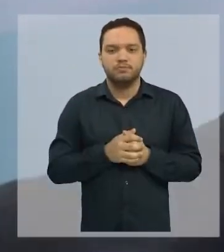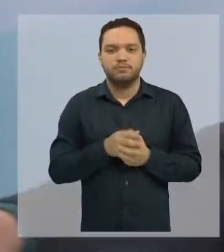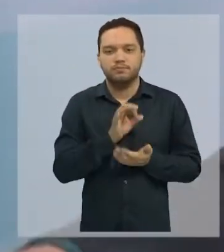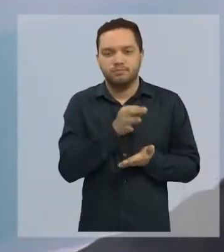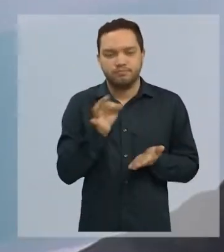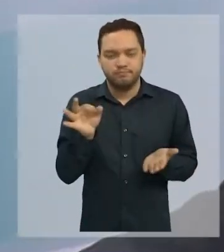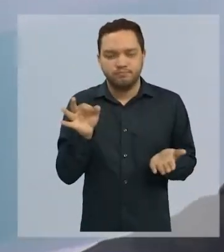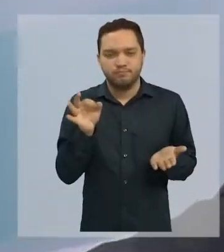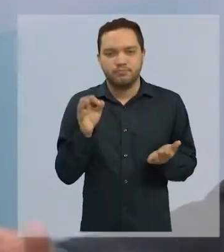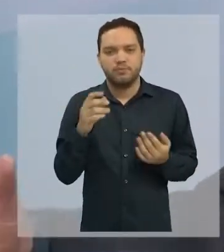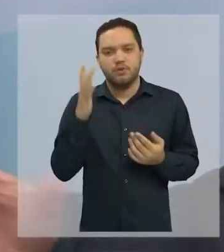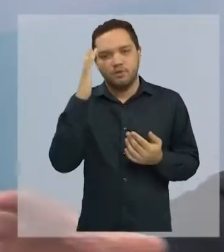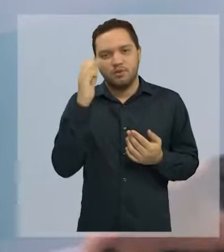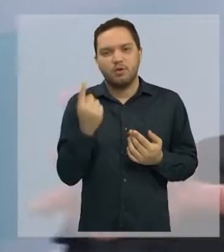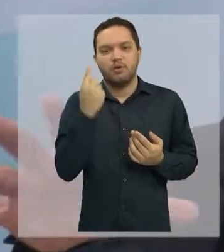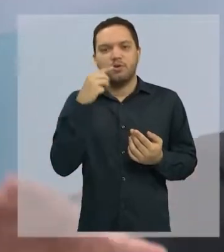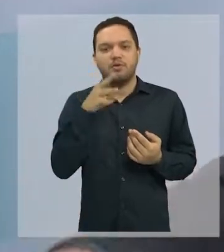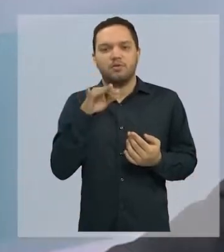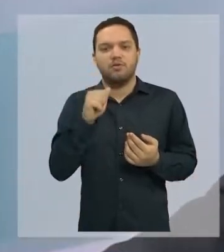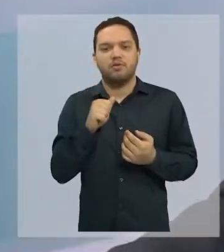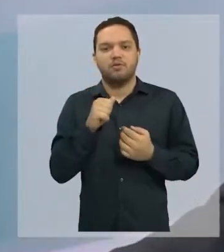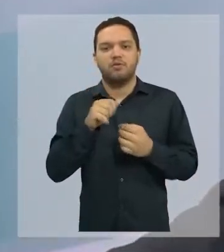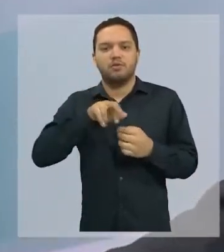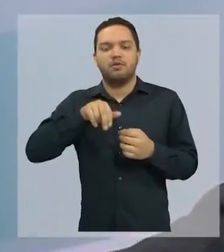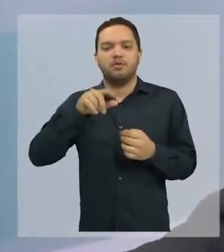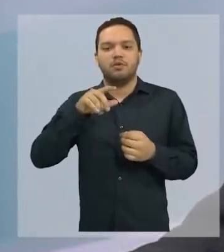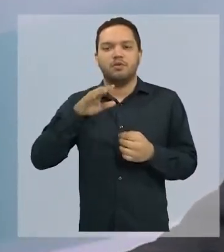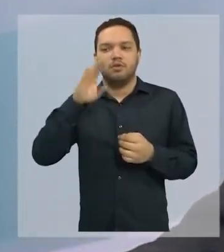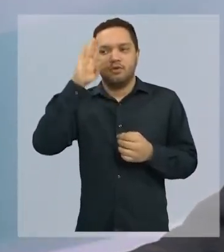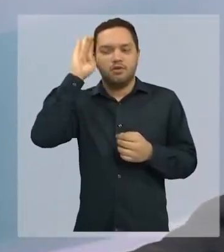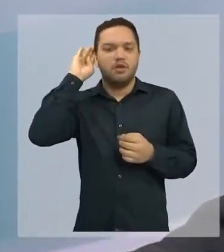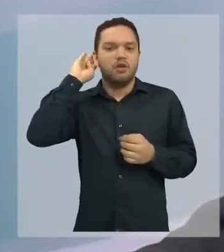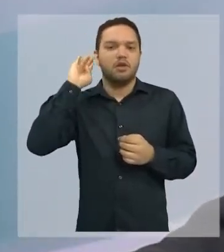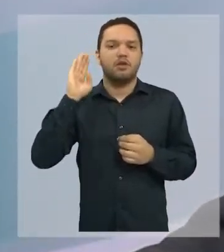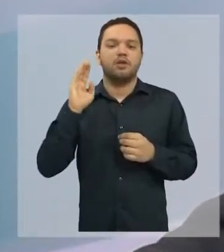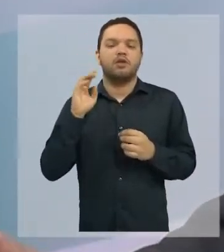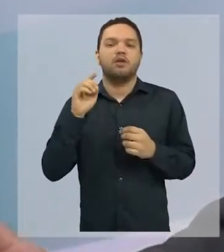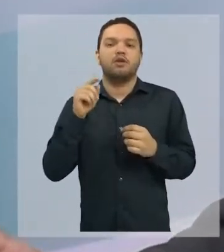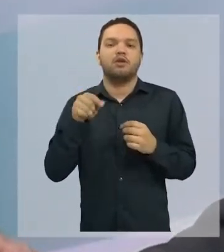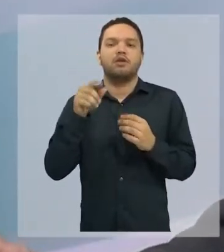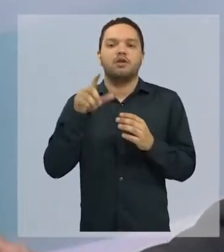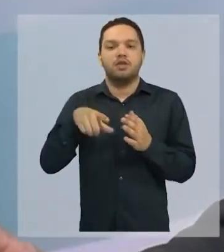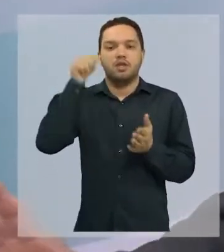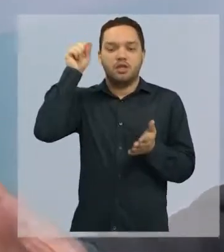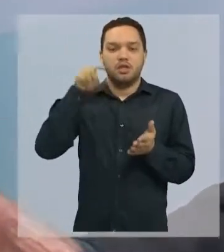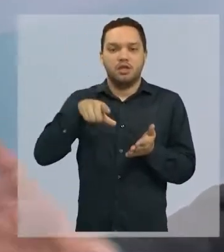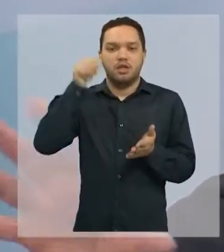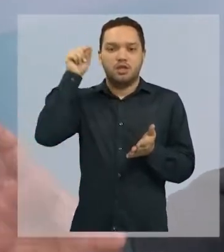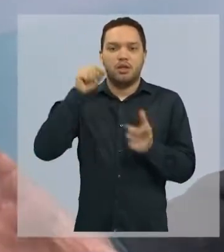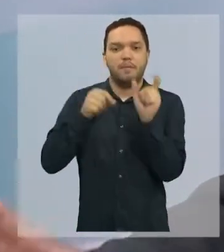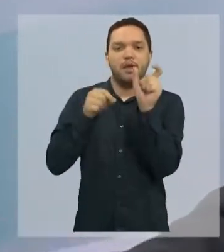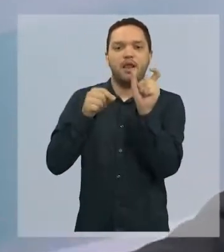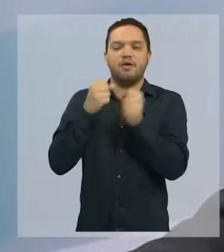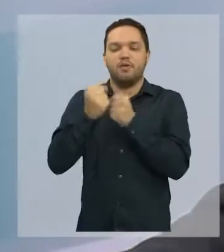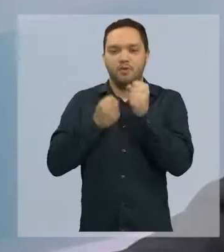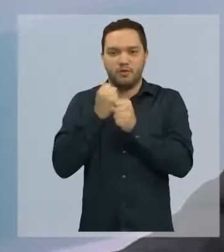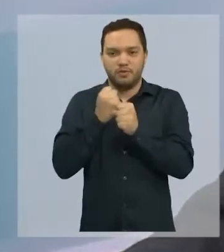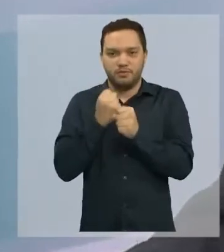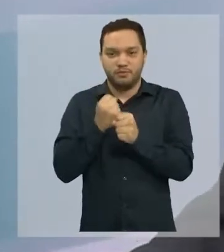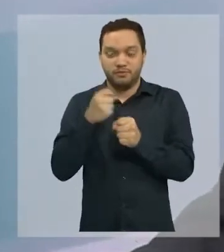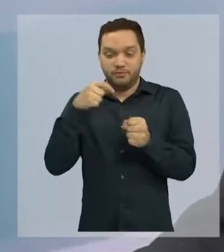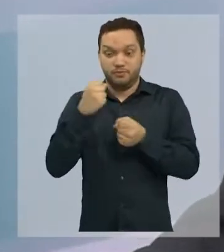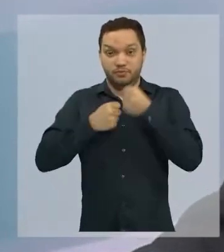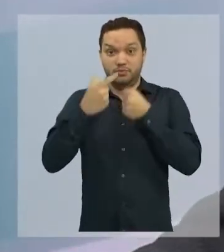sabe, Maia, talvez você é o único aqui que não pertence à nossa Academia de Literatura e Jornalismo, a Academia todo ano elege a palavra do ano.